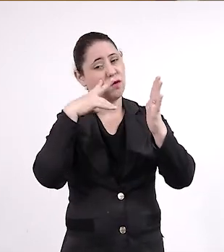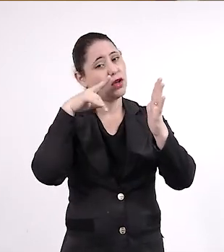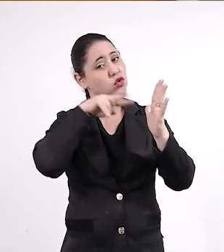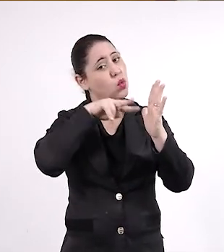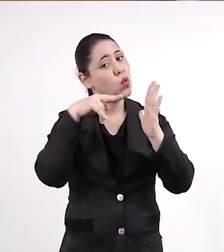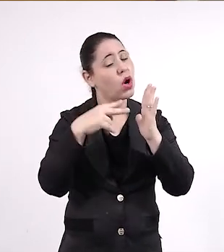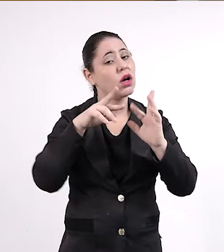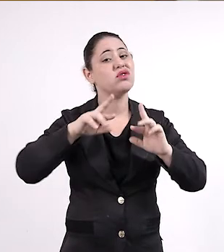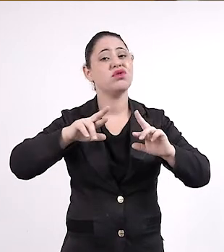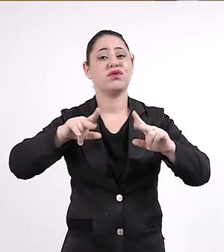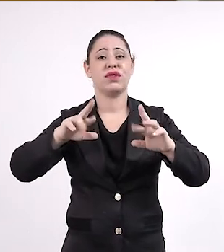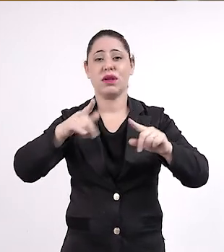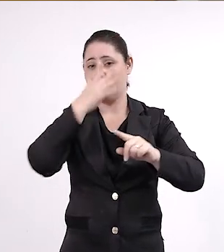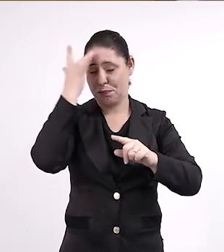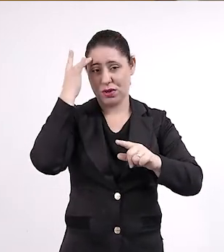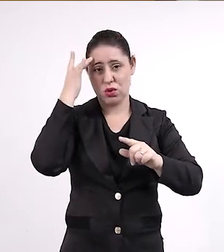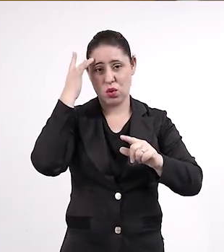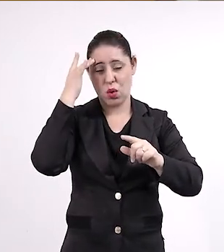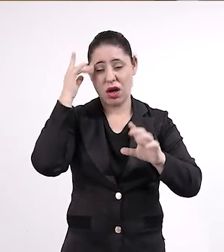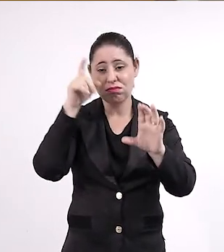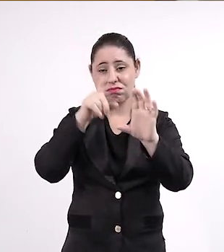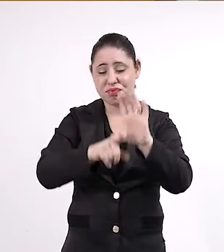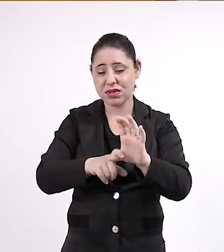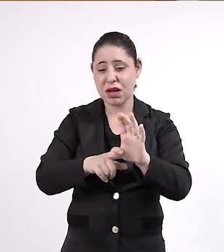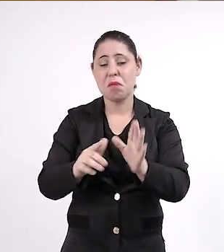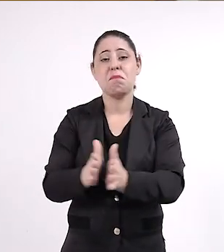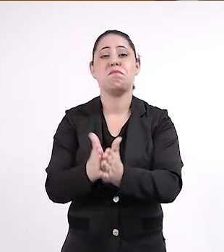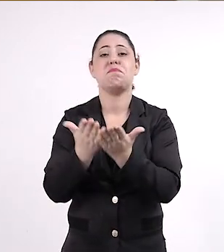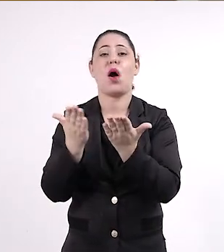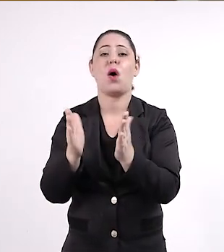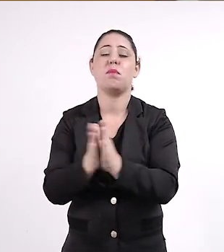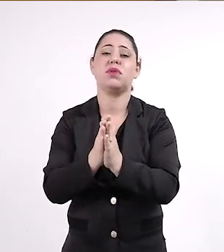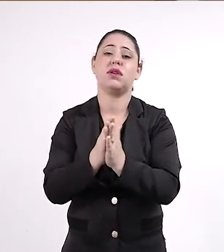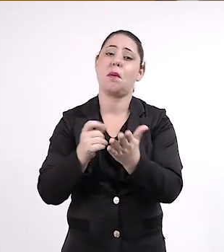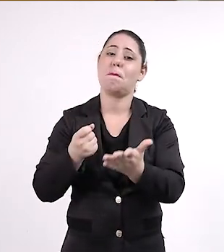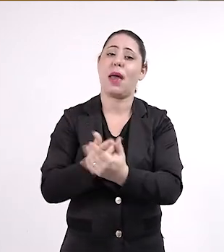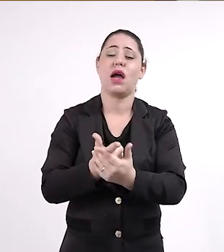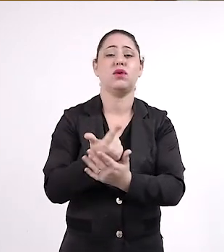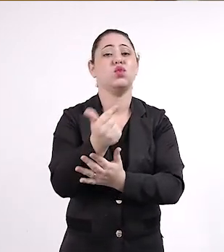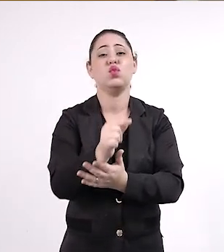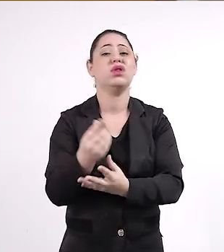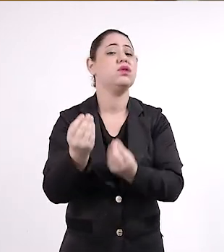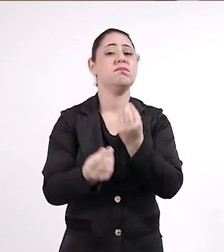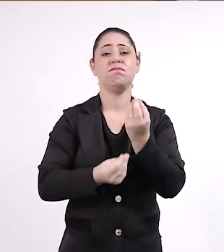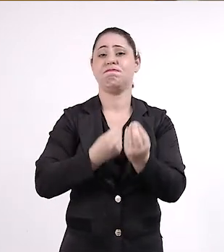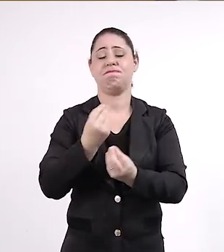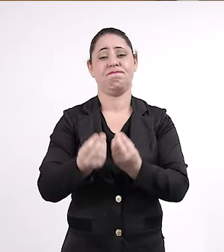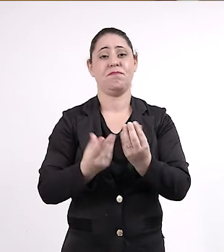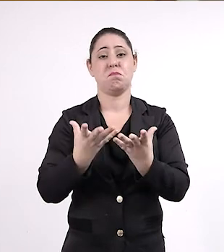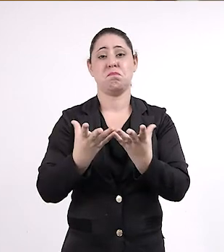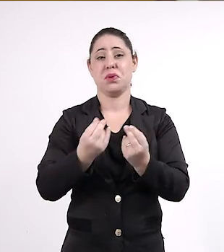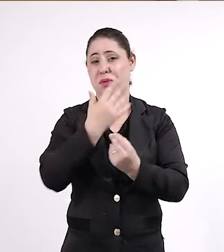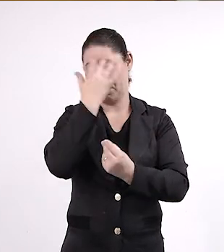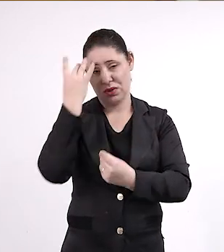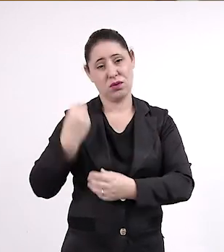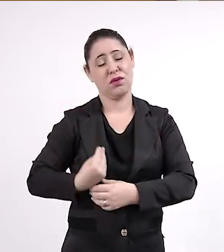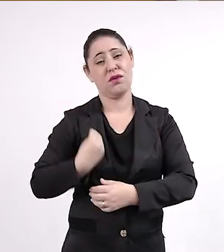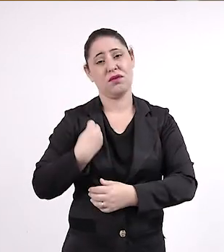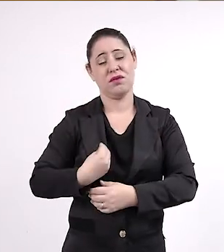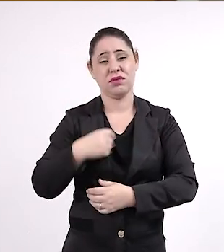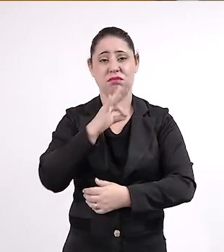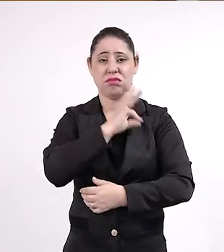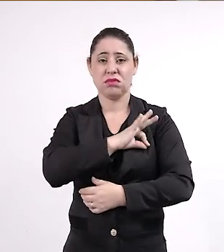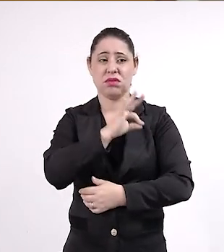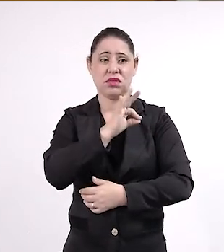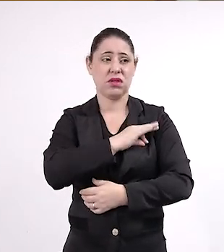olhar diferenciado para com as famílias de baixa renda. Haja vista que muitos vivem